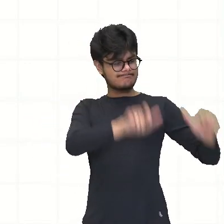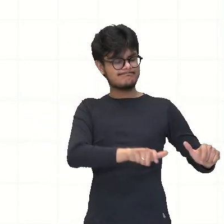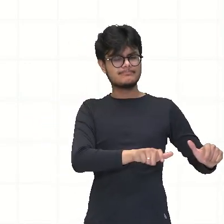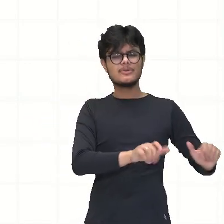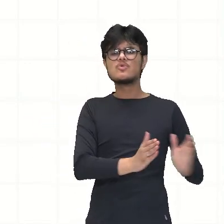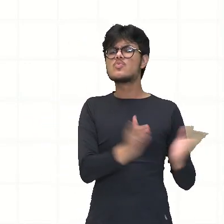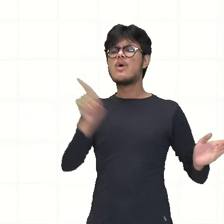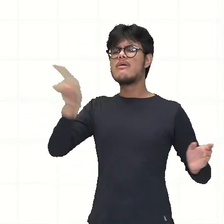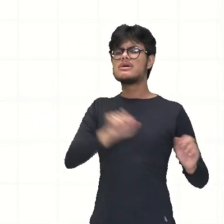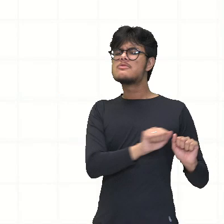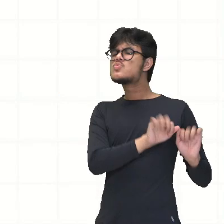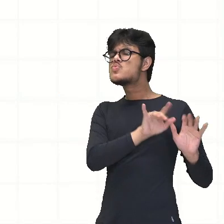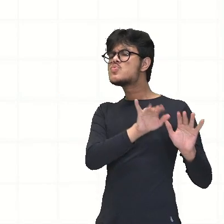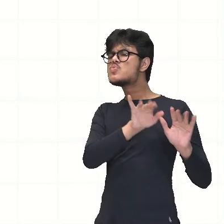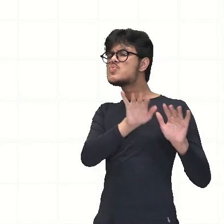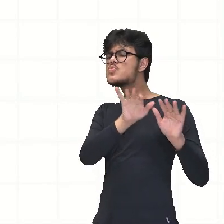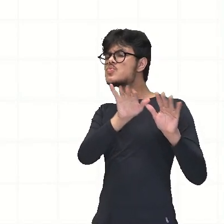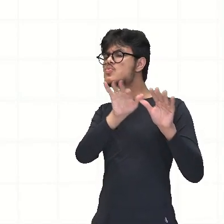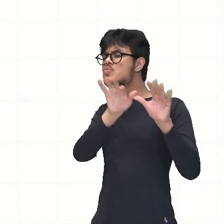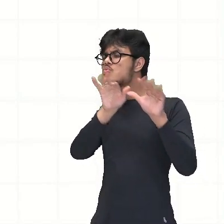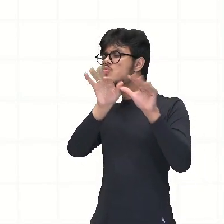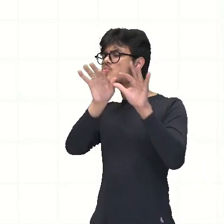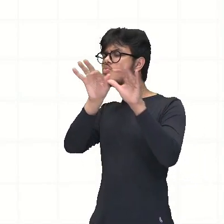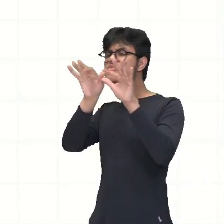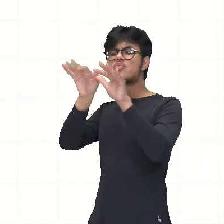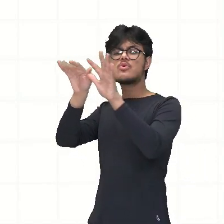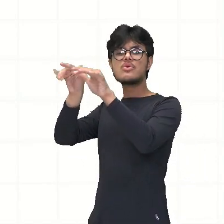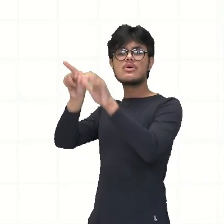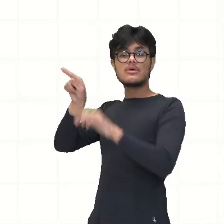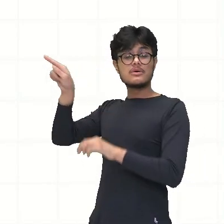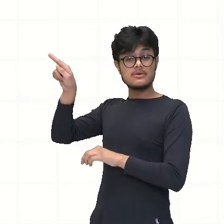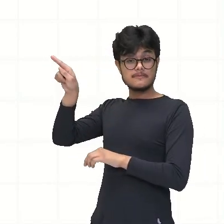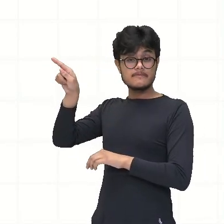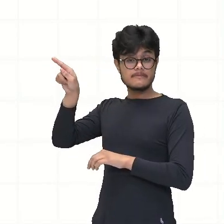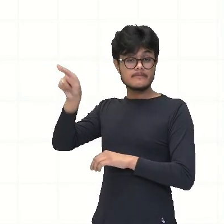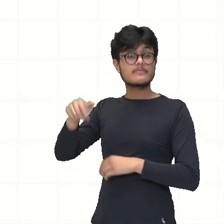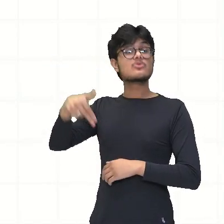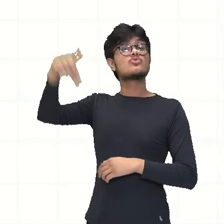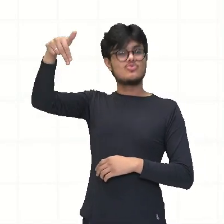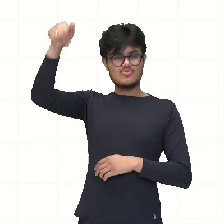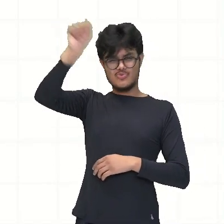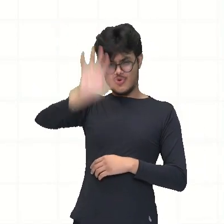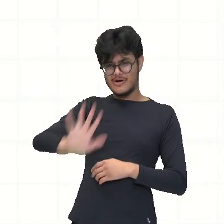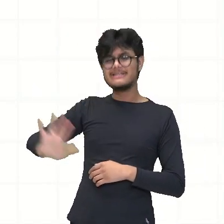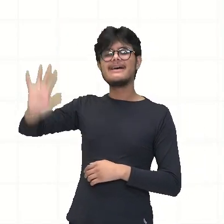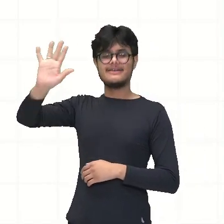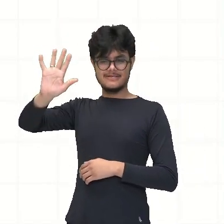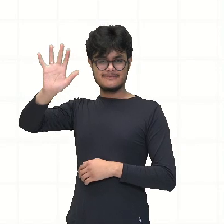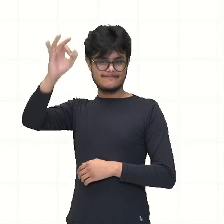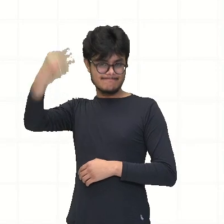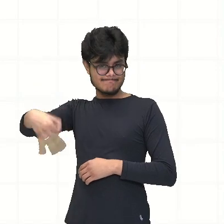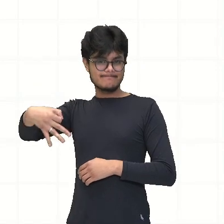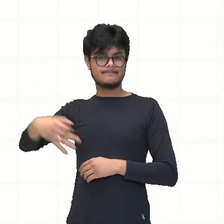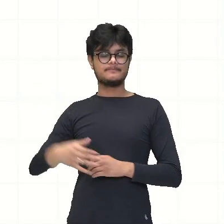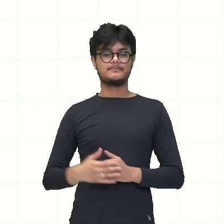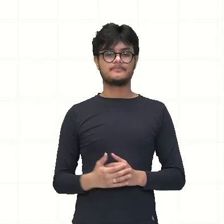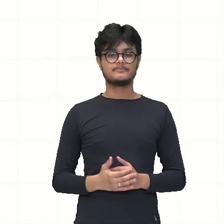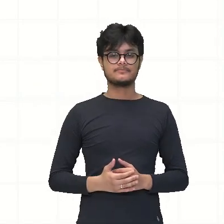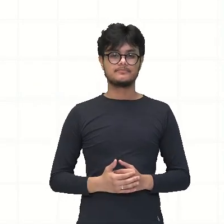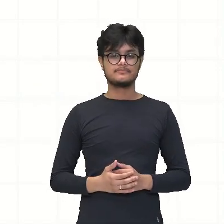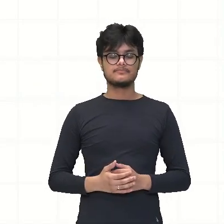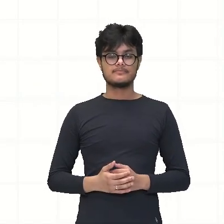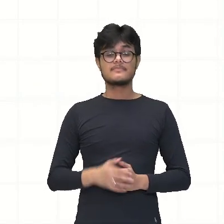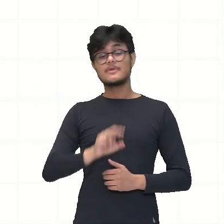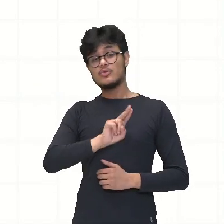qual região? Ela está direcionada para a região Nordeste, tá bom? Então, a gente vai chamar